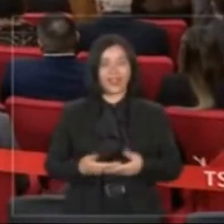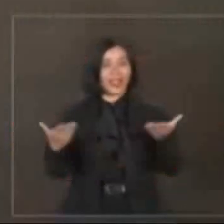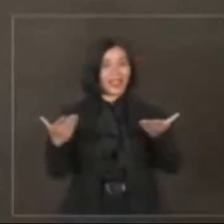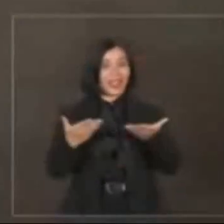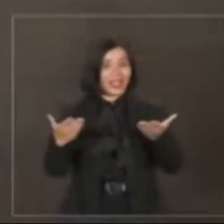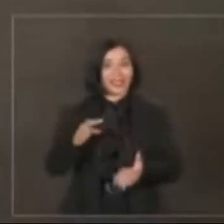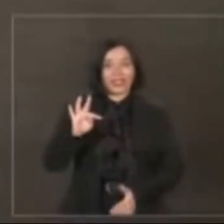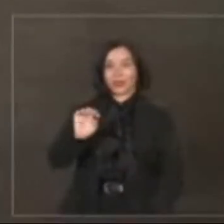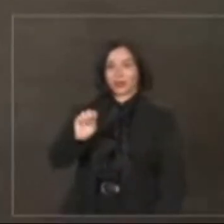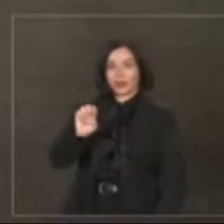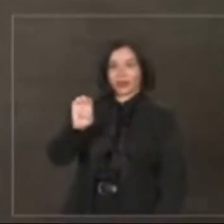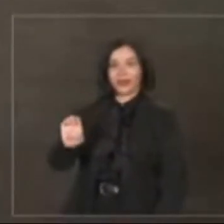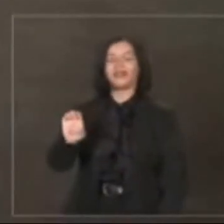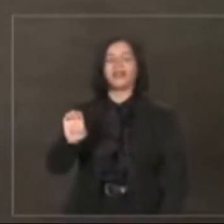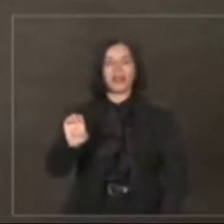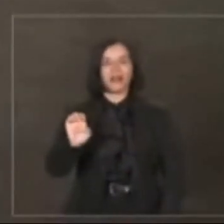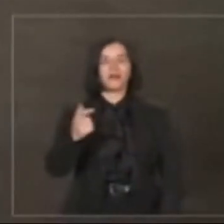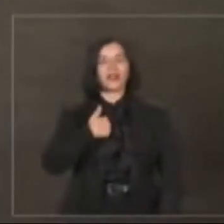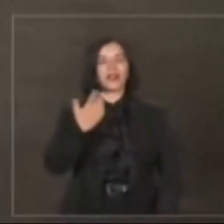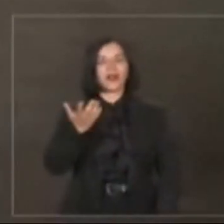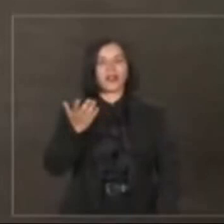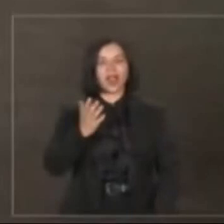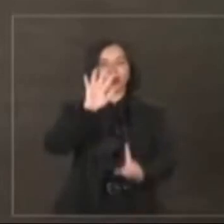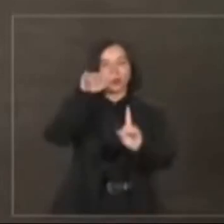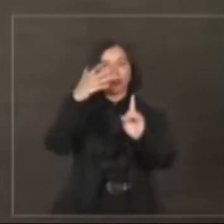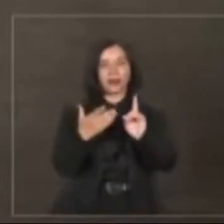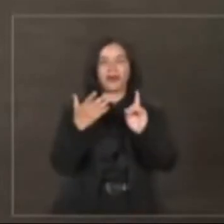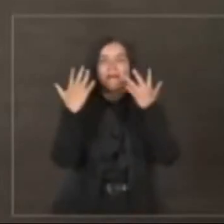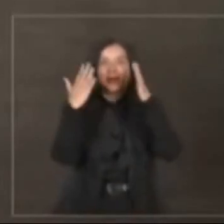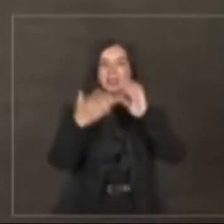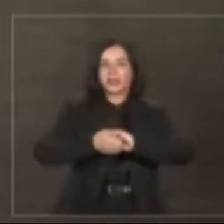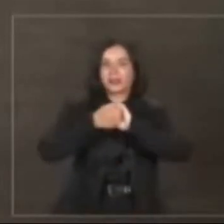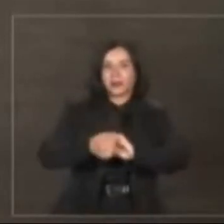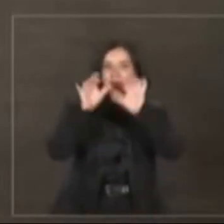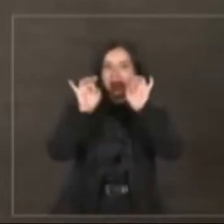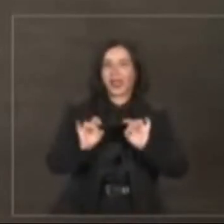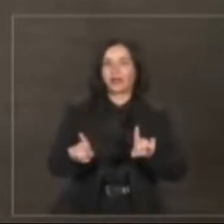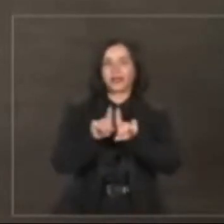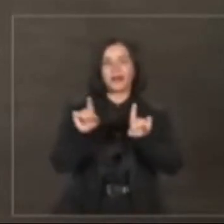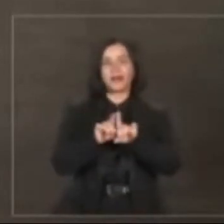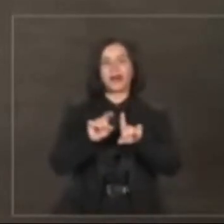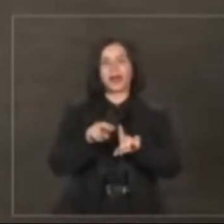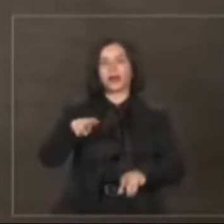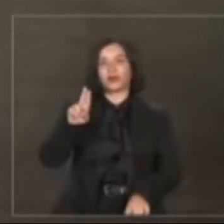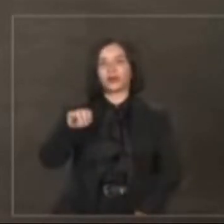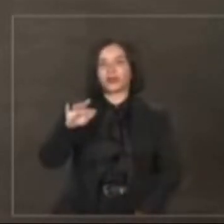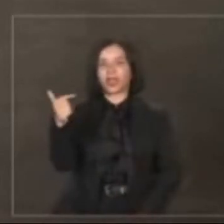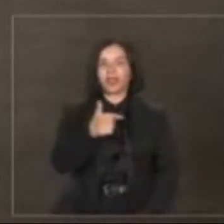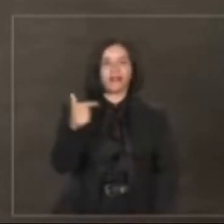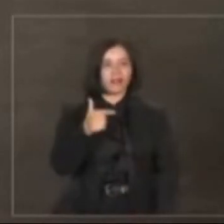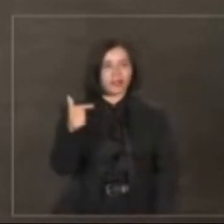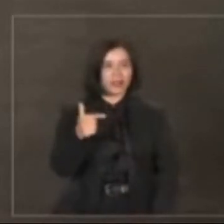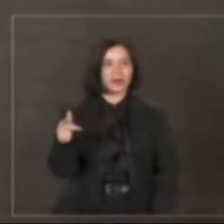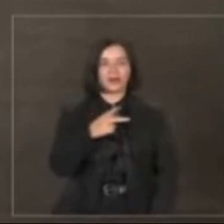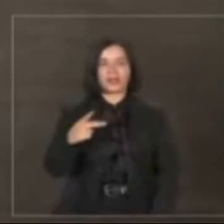Neste Tribunal Superior Eleitoral, eu quero dedicar um cumprimento especial também ao ministro Nunes Marques, que assume o cargo de vice-presidente